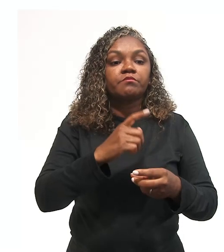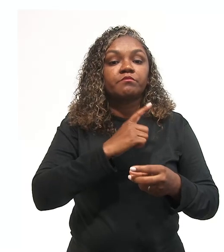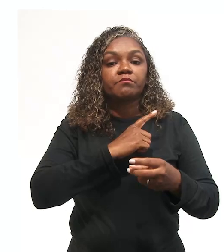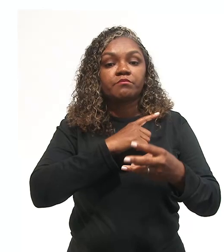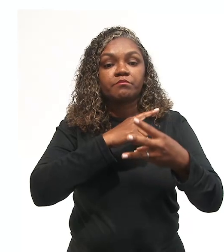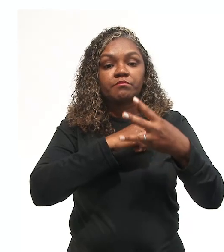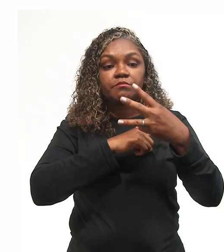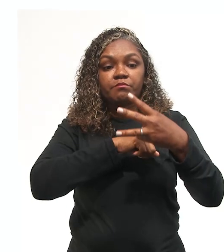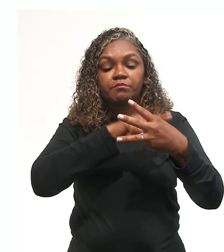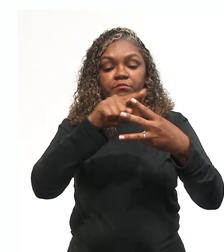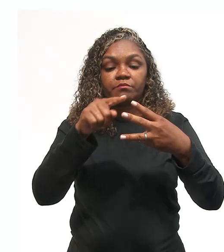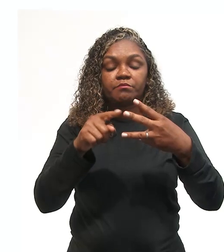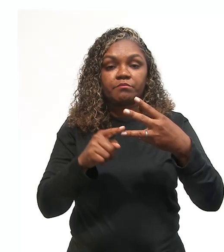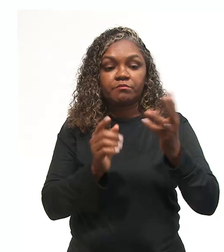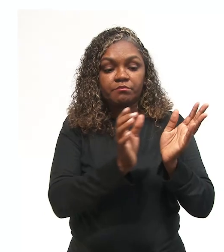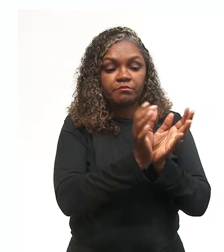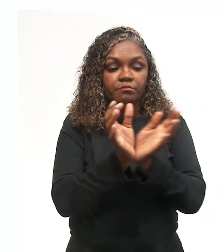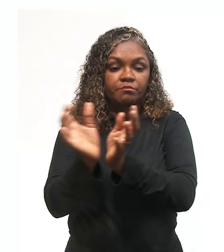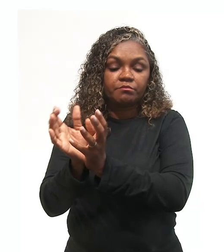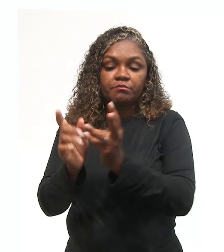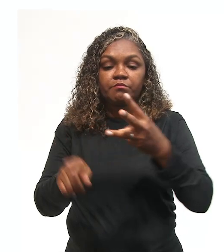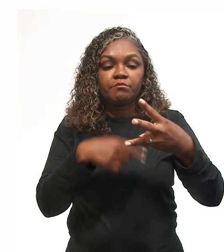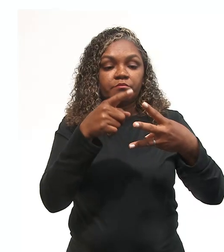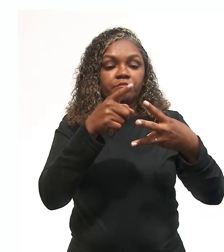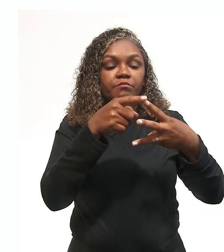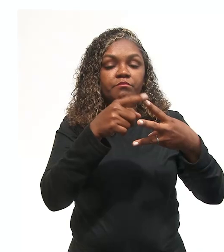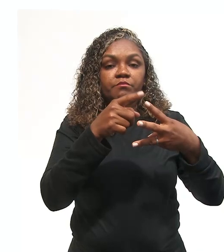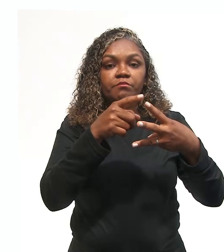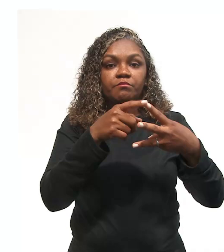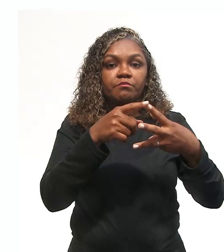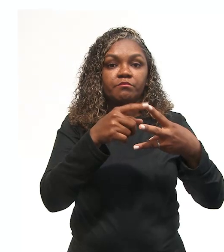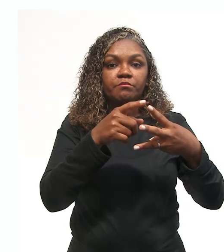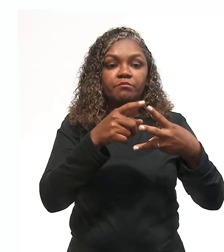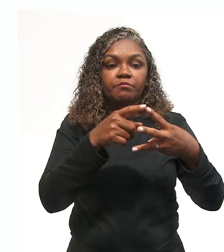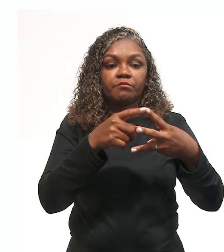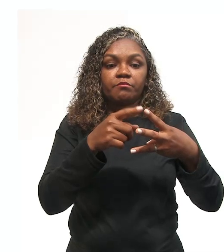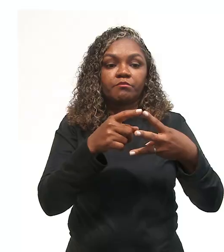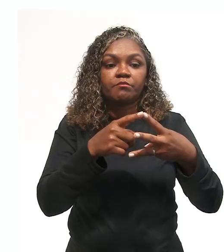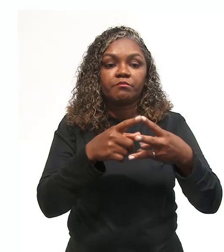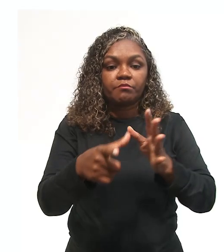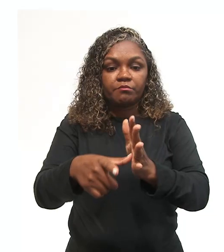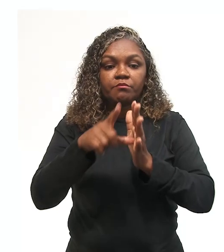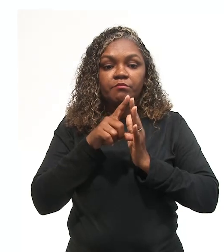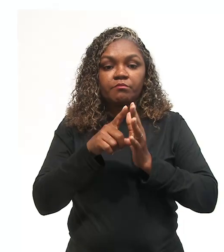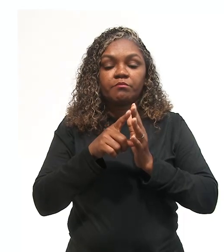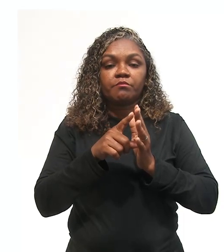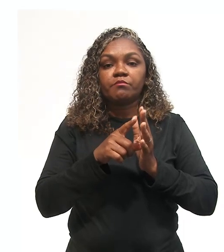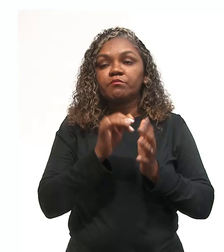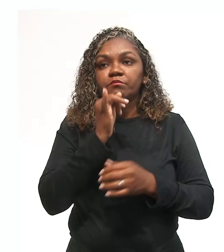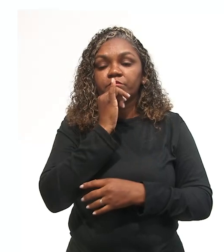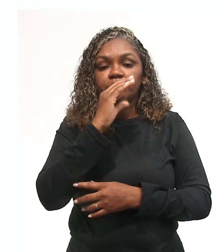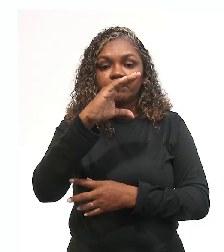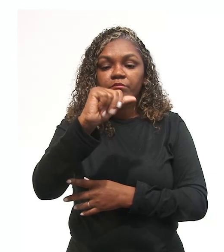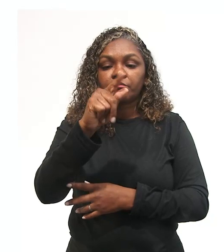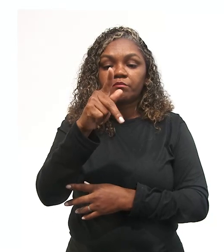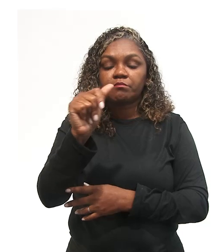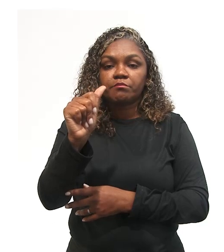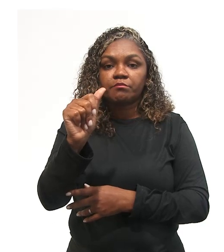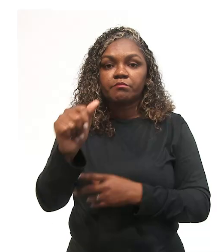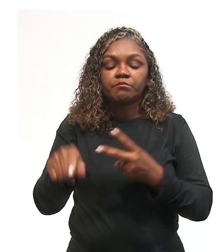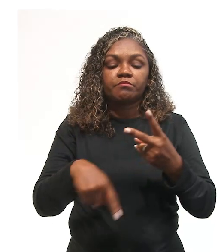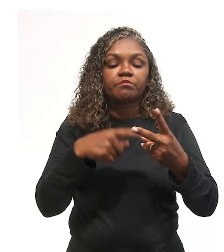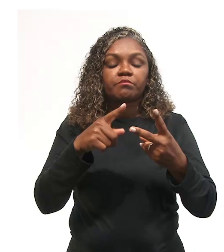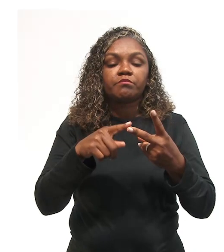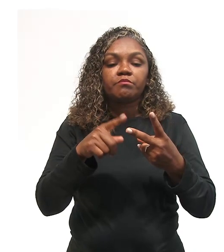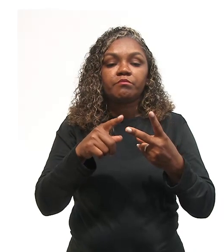três grupos, né? Primeiro, os elementos pré-textuais, que incluem aí capa, folha de rosto e sumário, né,